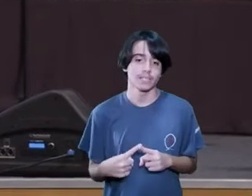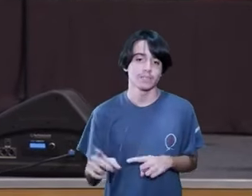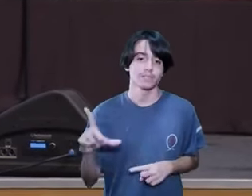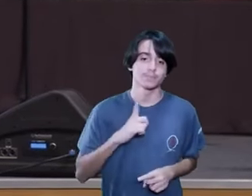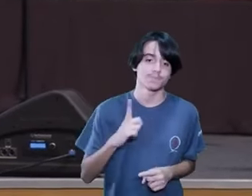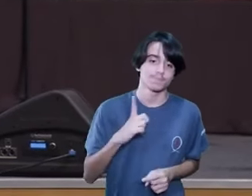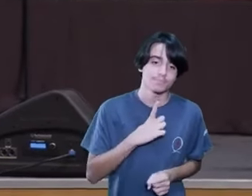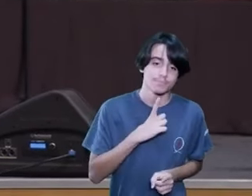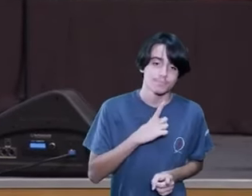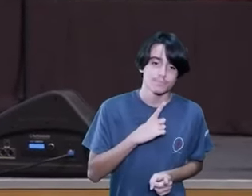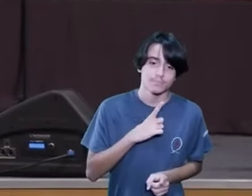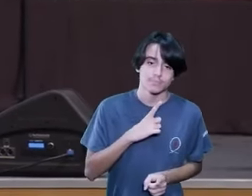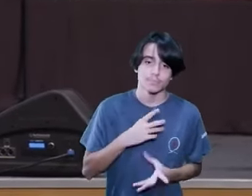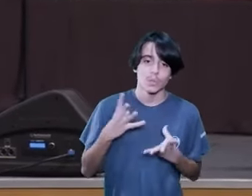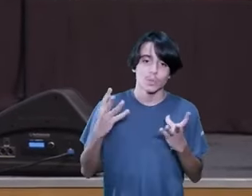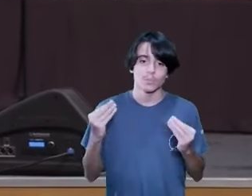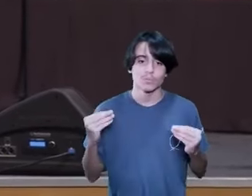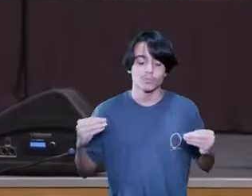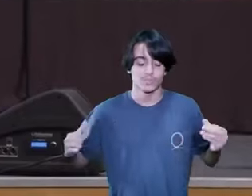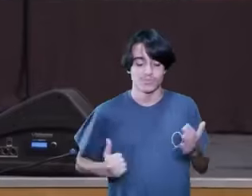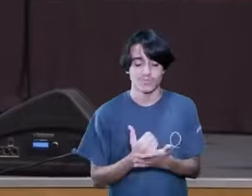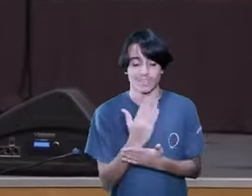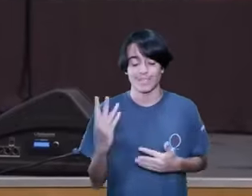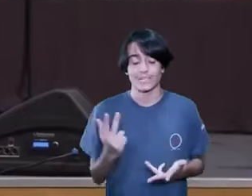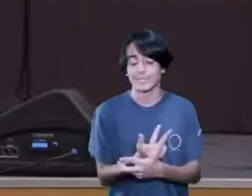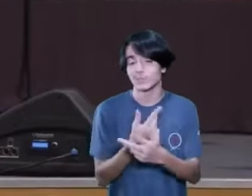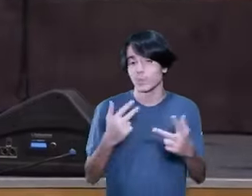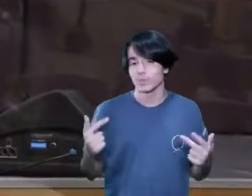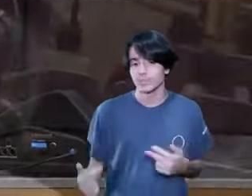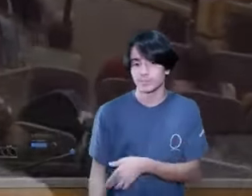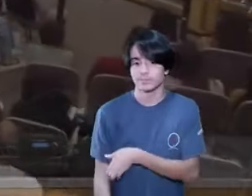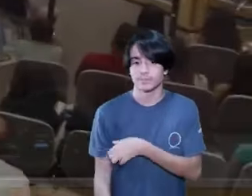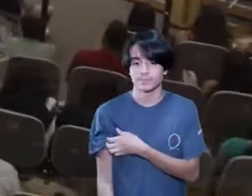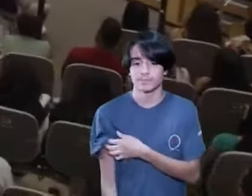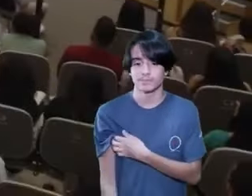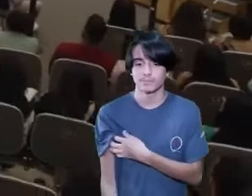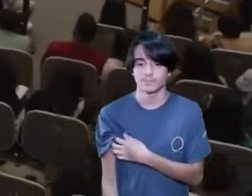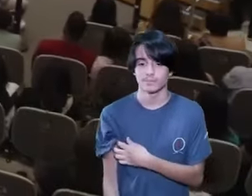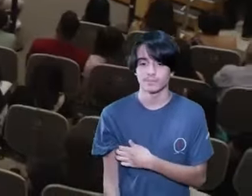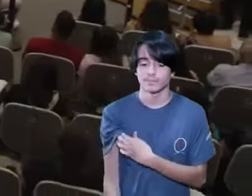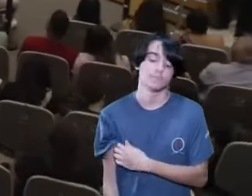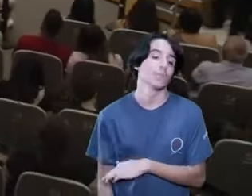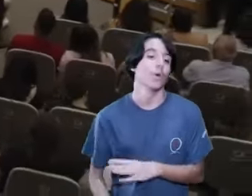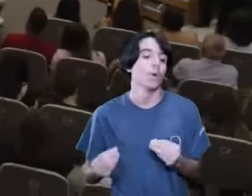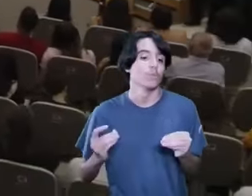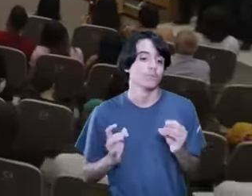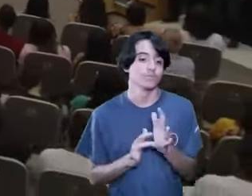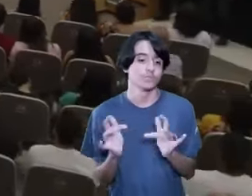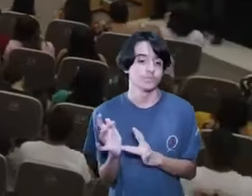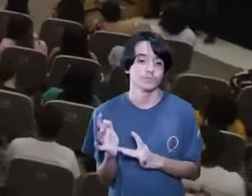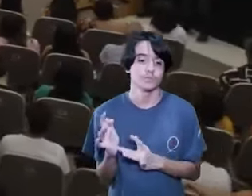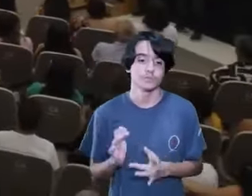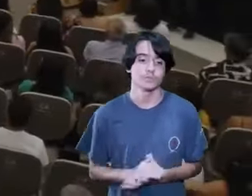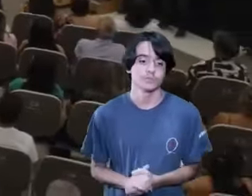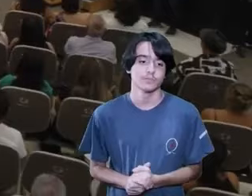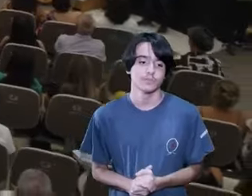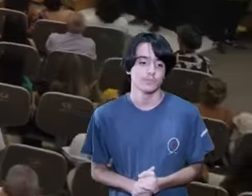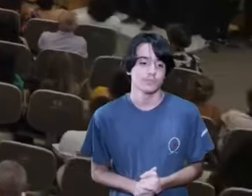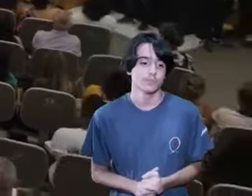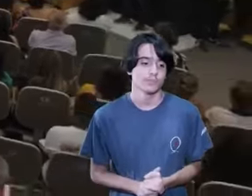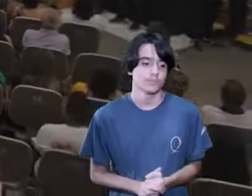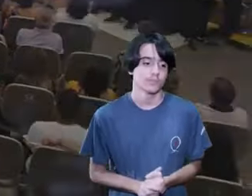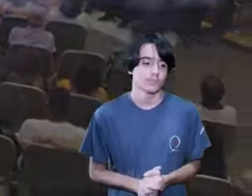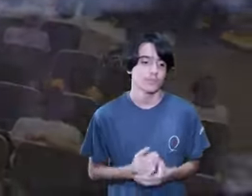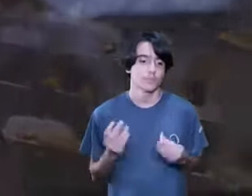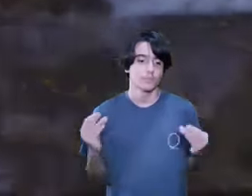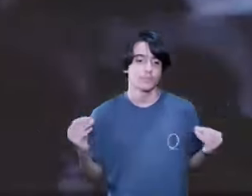possuía muitas propriedades. O muito de Jesus, o